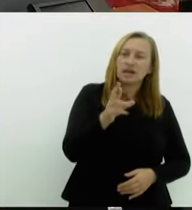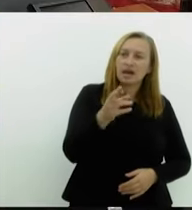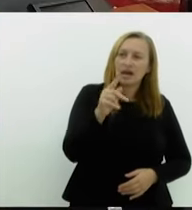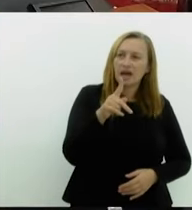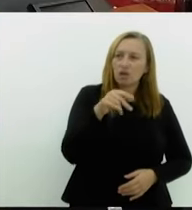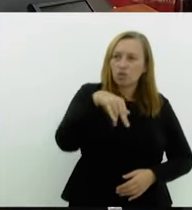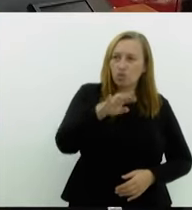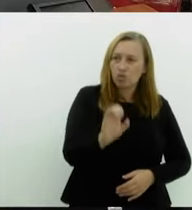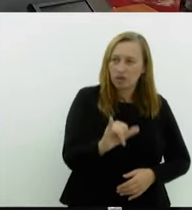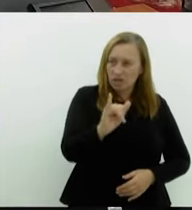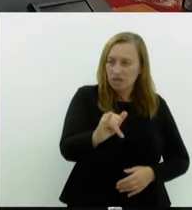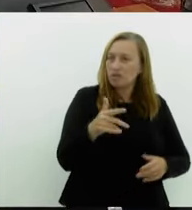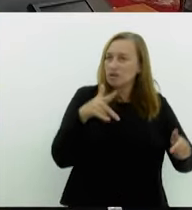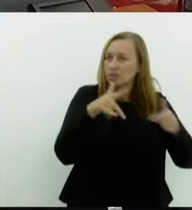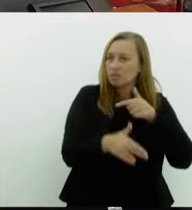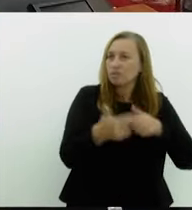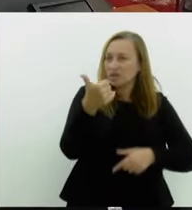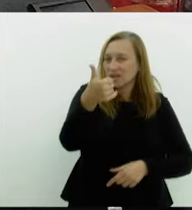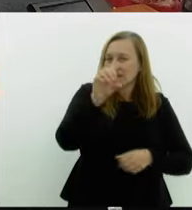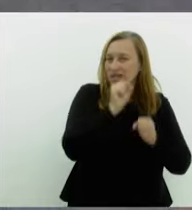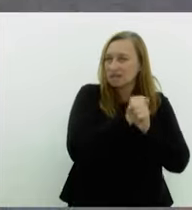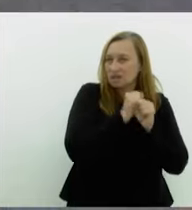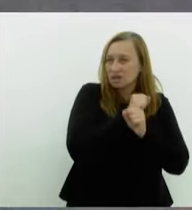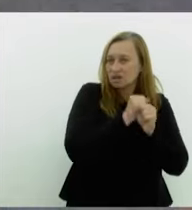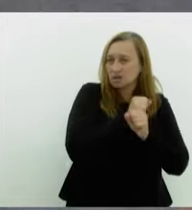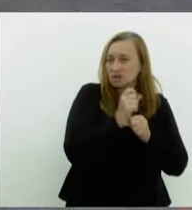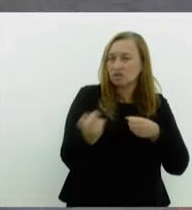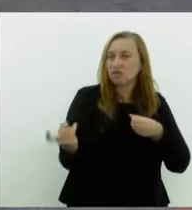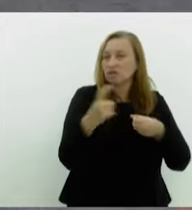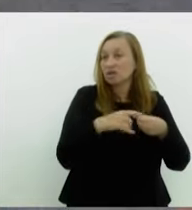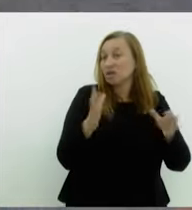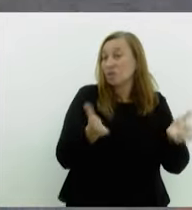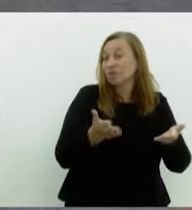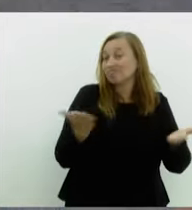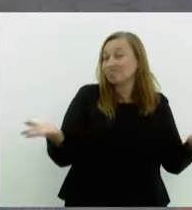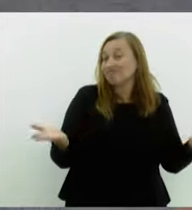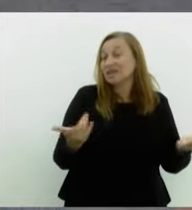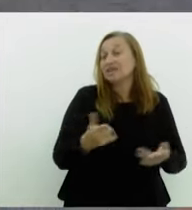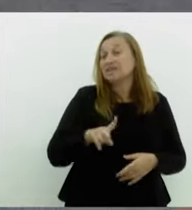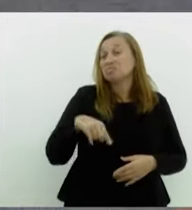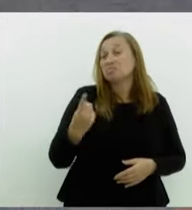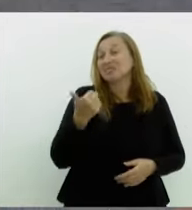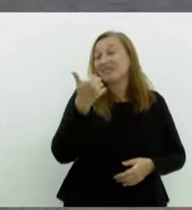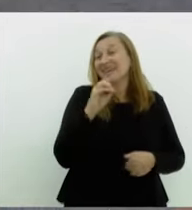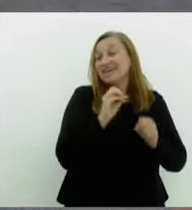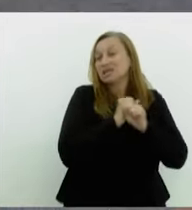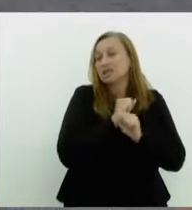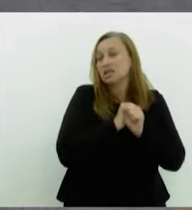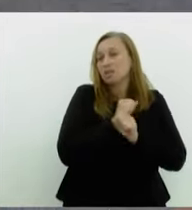ele foi interrompido por 10 anos, está sendo retomado agora.